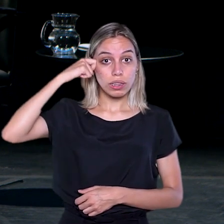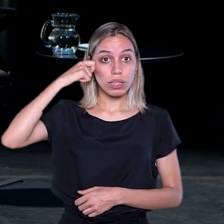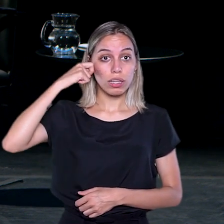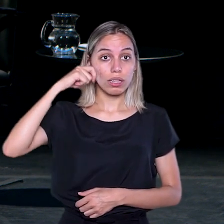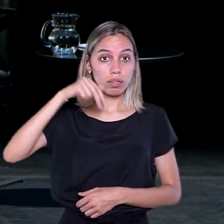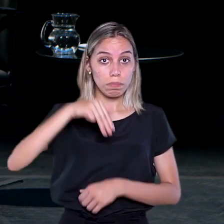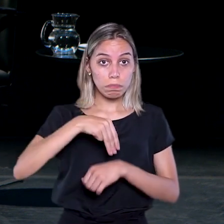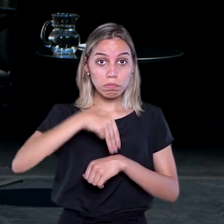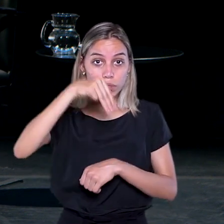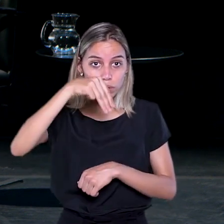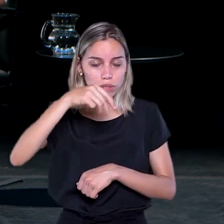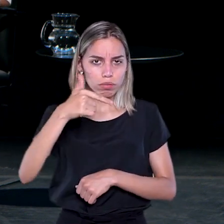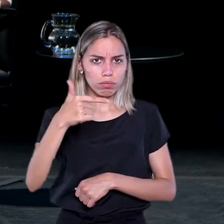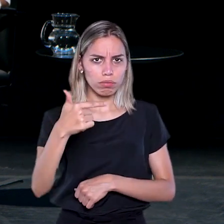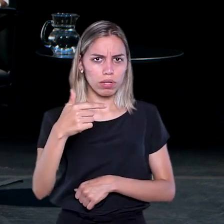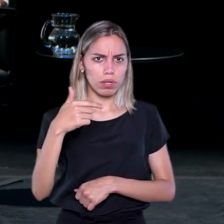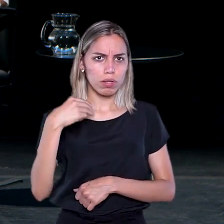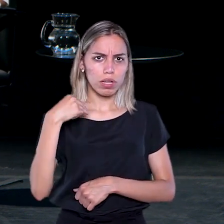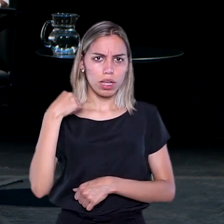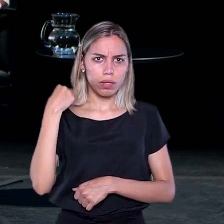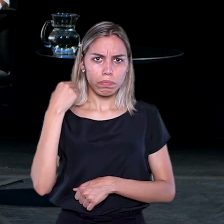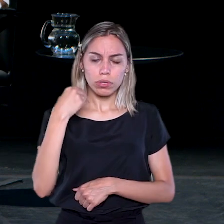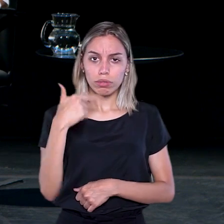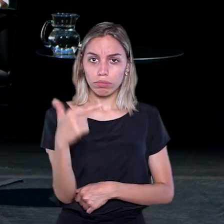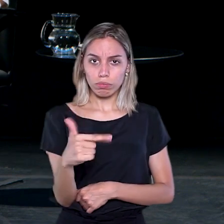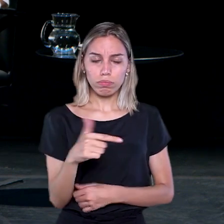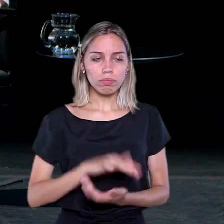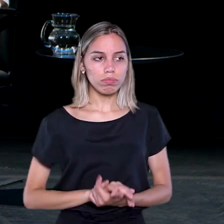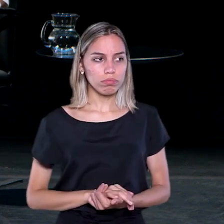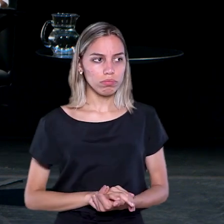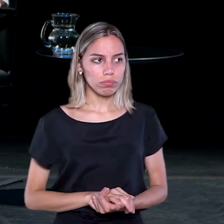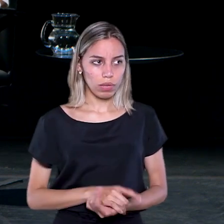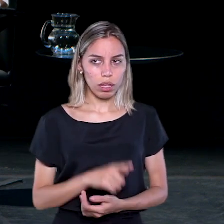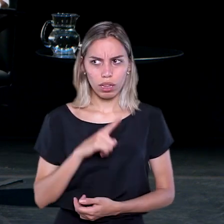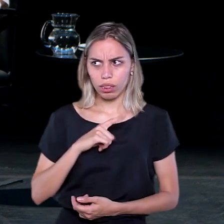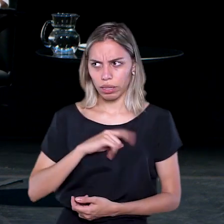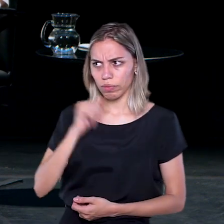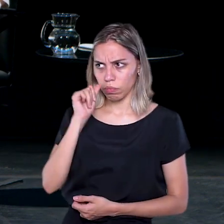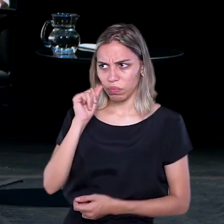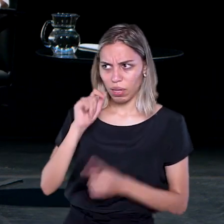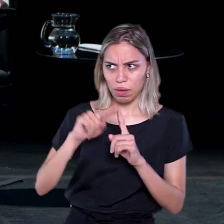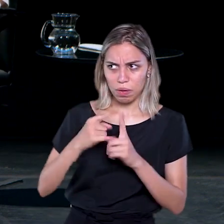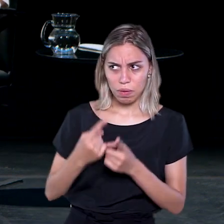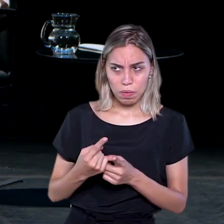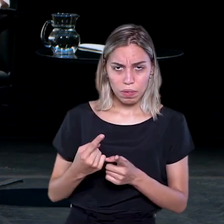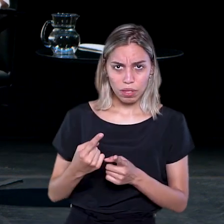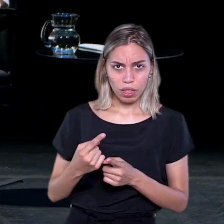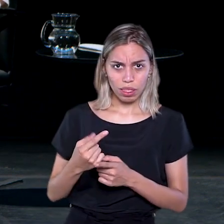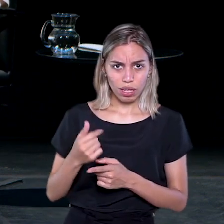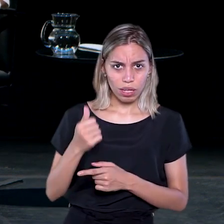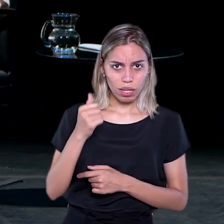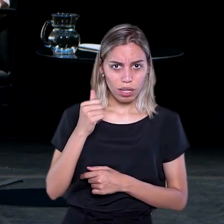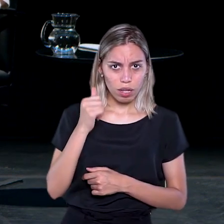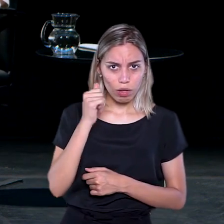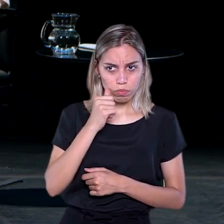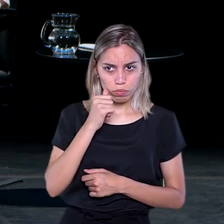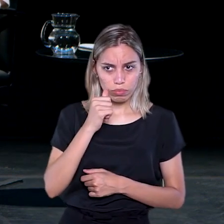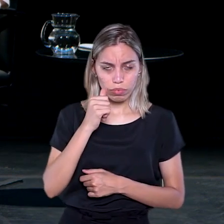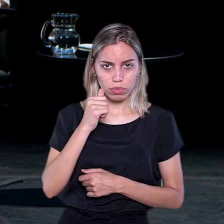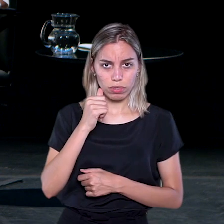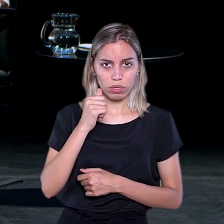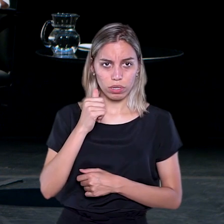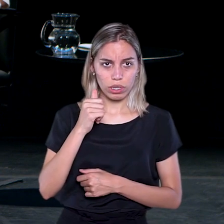Então, há pouco Afonso, tempo teve mulher. Teve mulher. Há pouco tempo teve mulher. Tivemos homens negros. De novo, Sueli Carneiro, essa asfixia social da